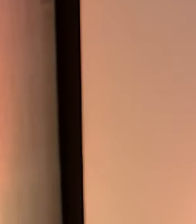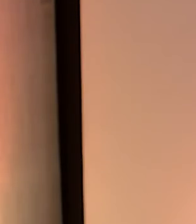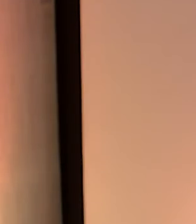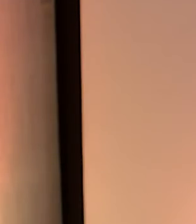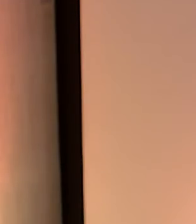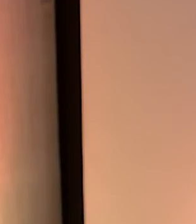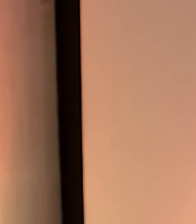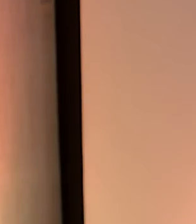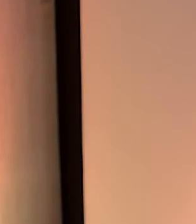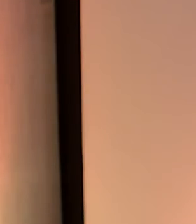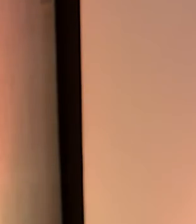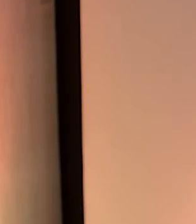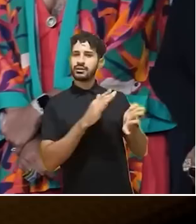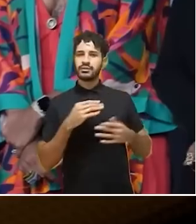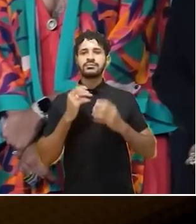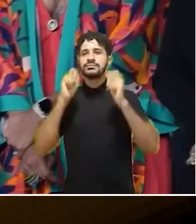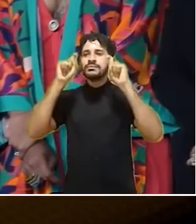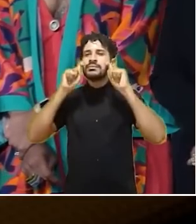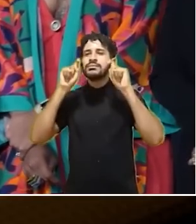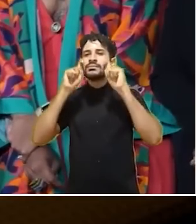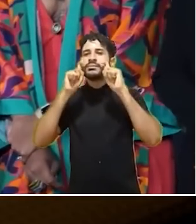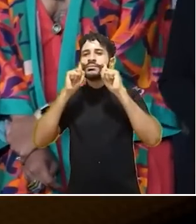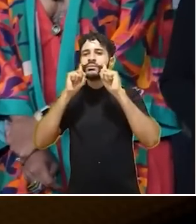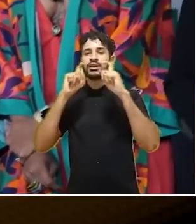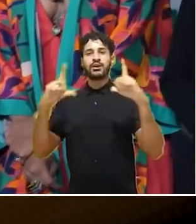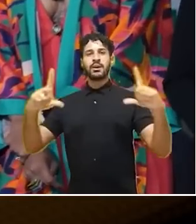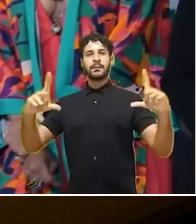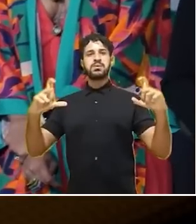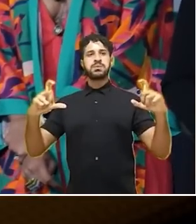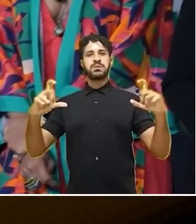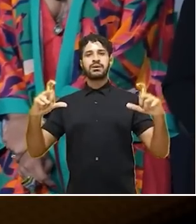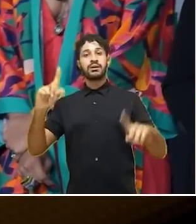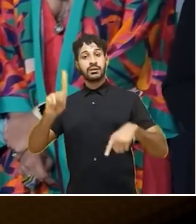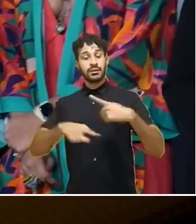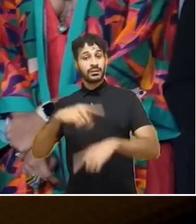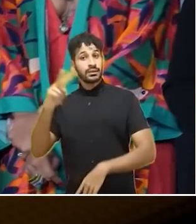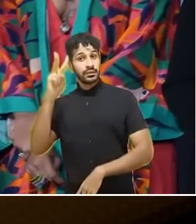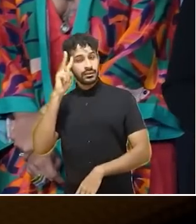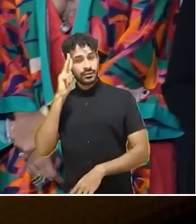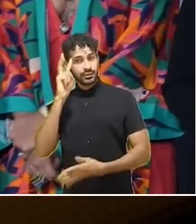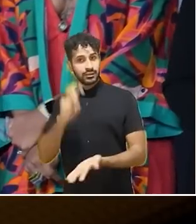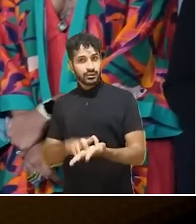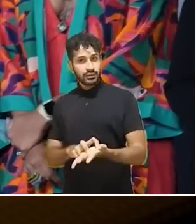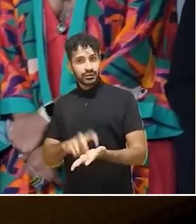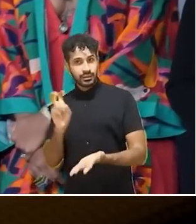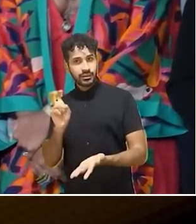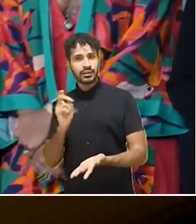Geraldo Alckmin aparentemente ele deve acreditar nisso porque voltou a cena do crime